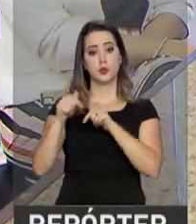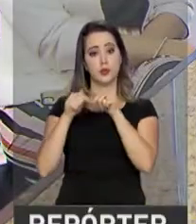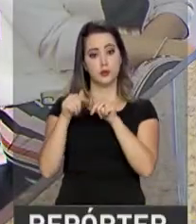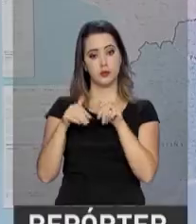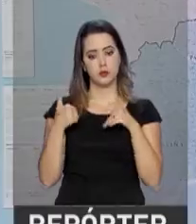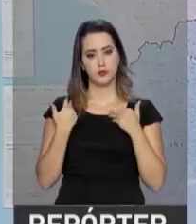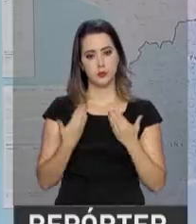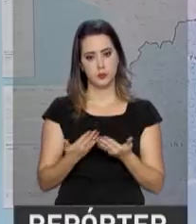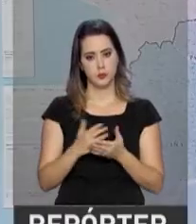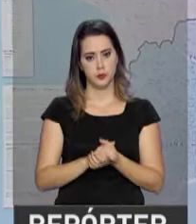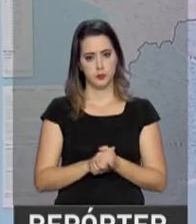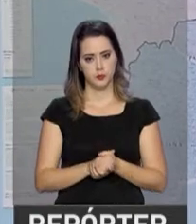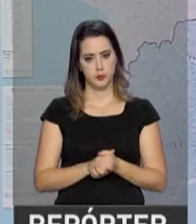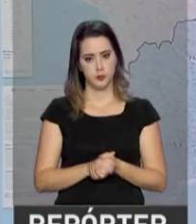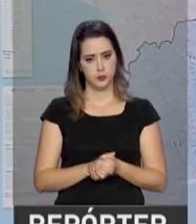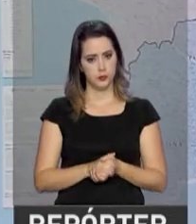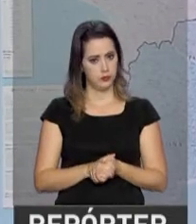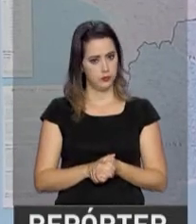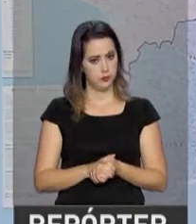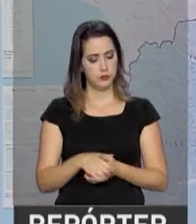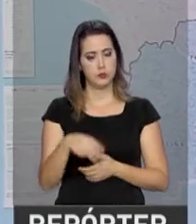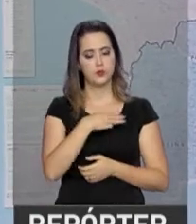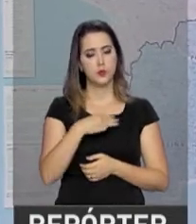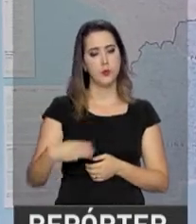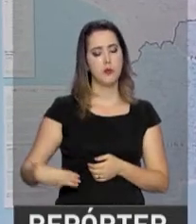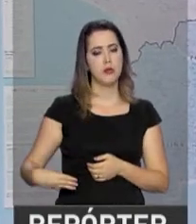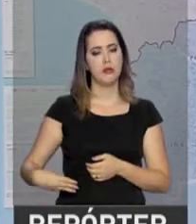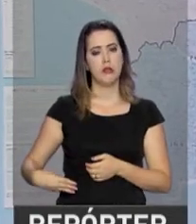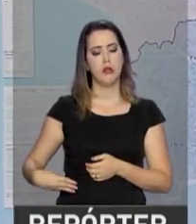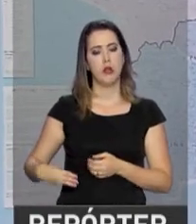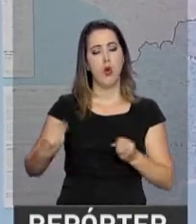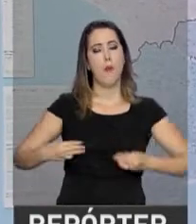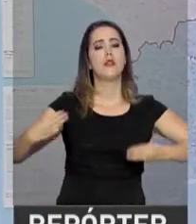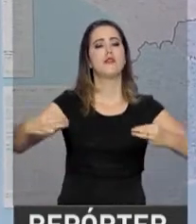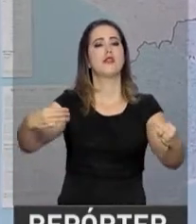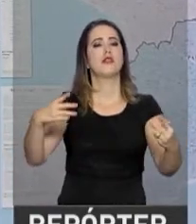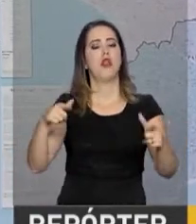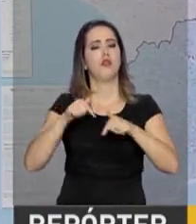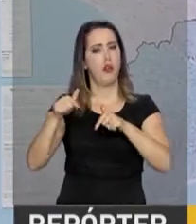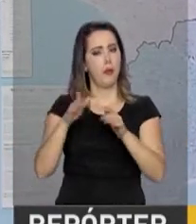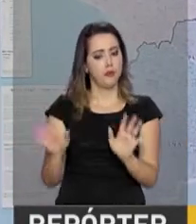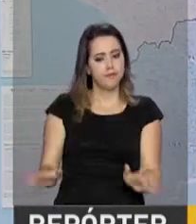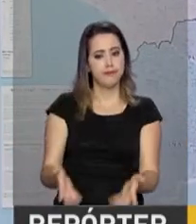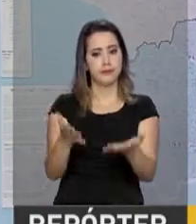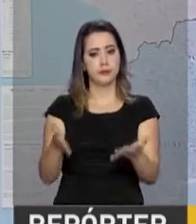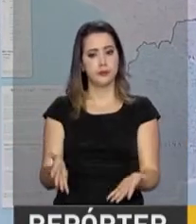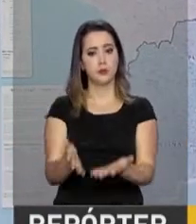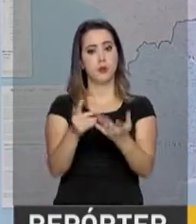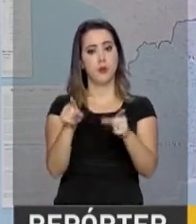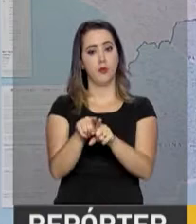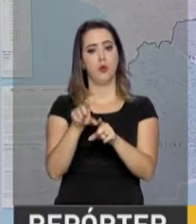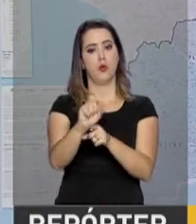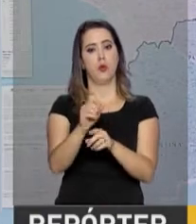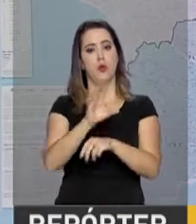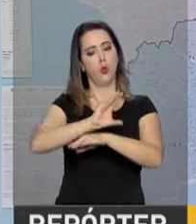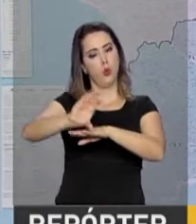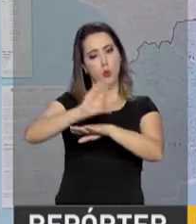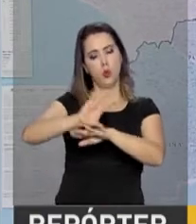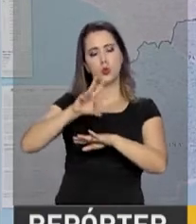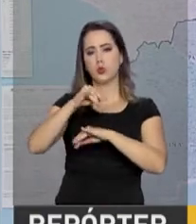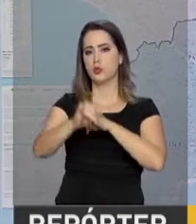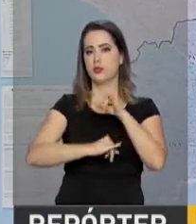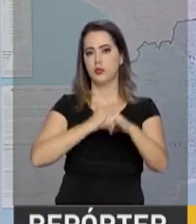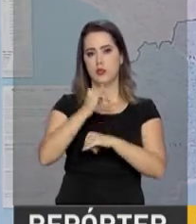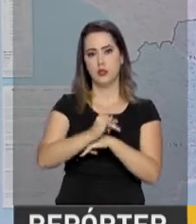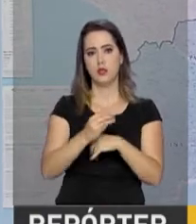empregos ministério tem feito isso através de qualificação profissional através de cursos que são ministrados totalmente online